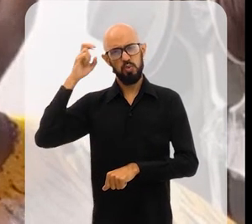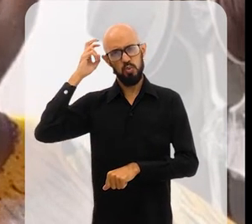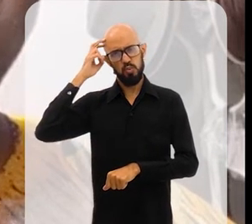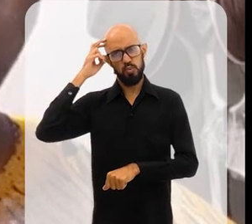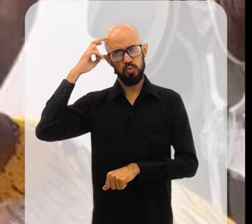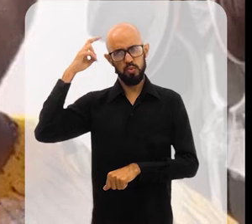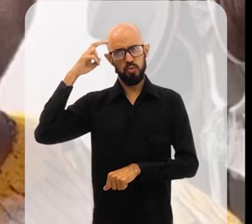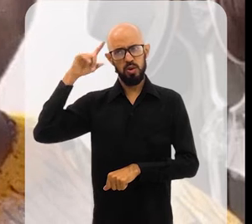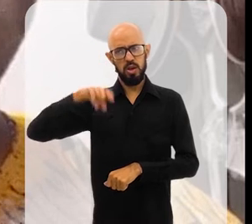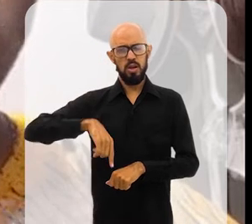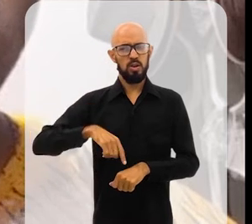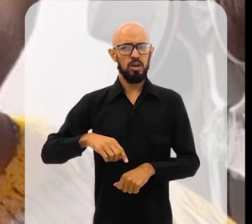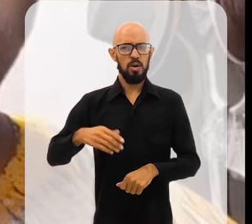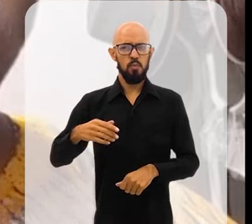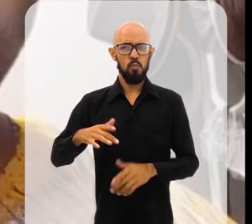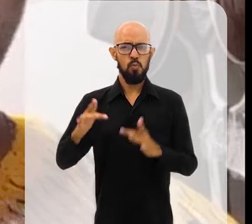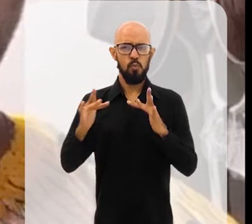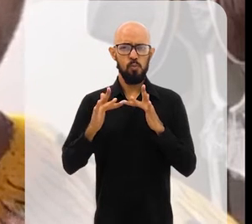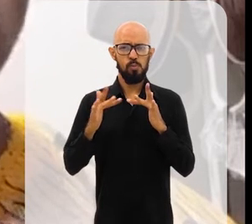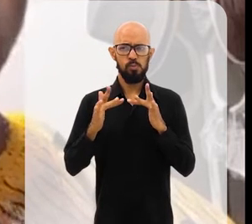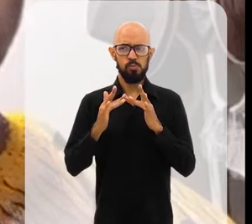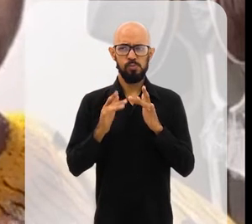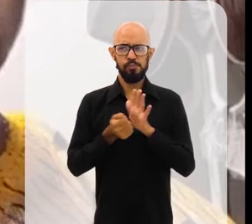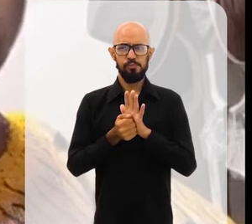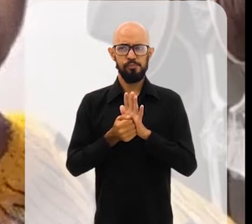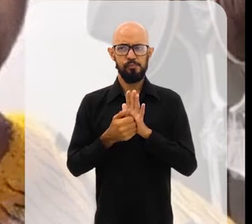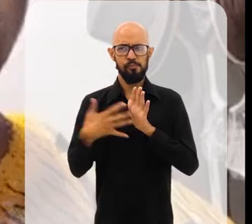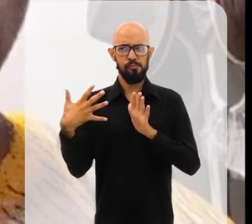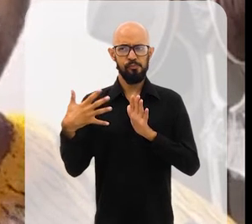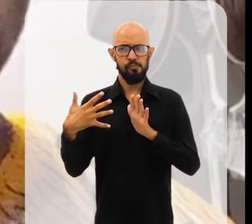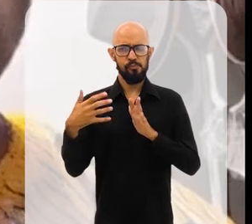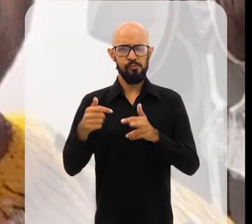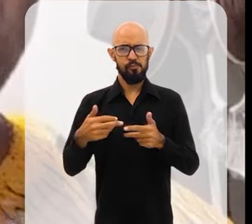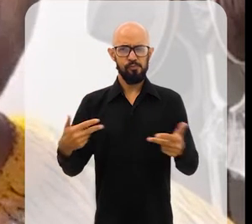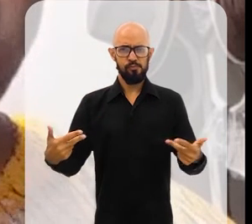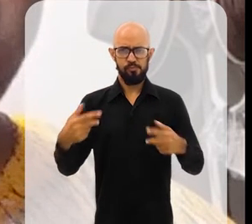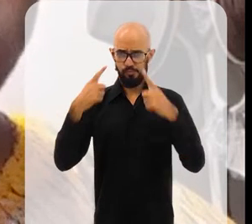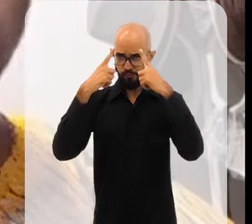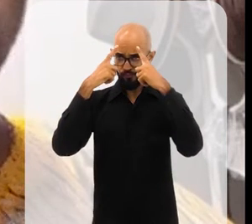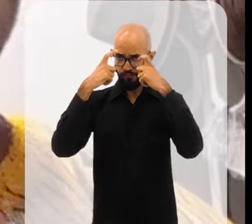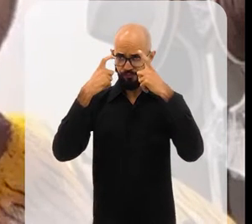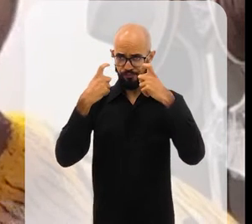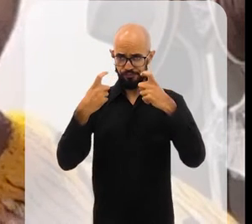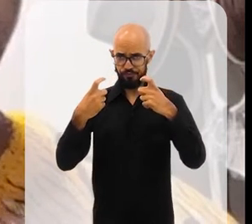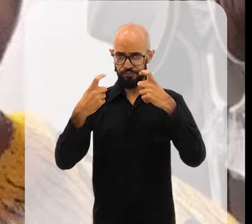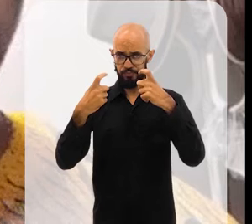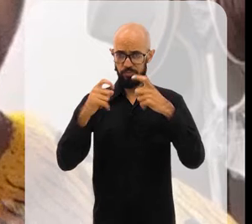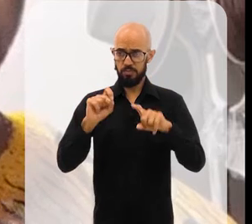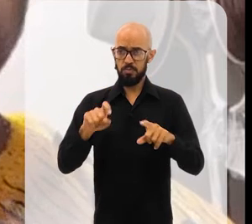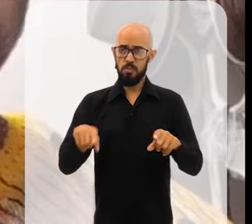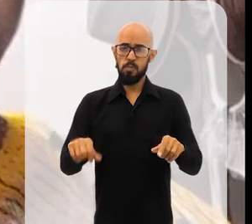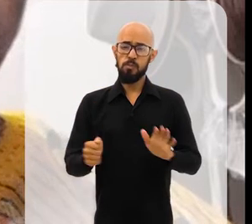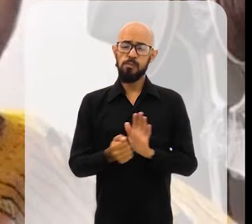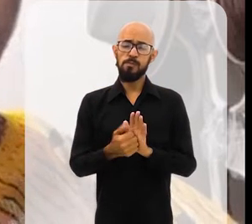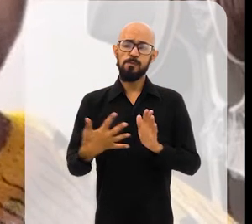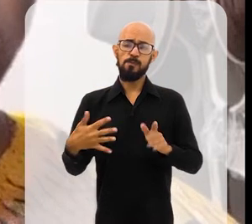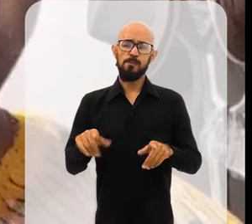convivência quase que rotineira com muitas situações de violência,